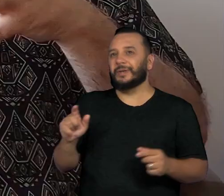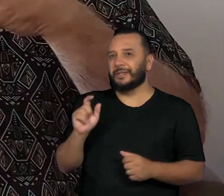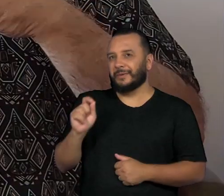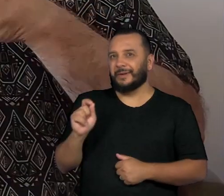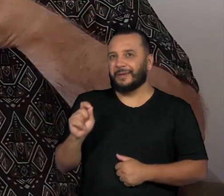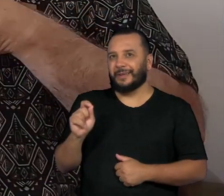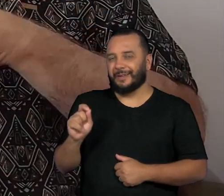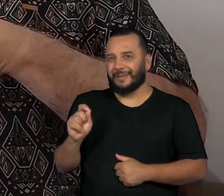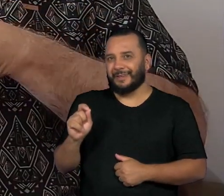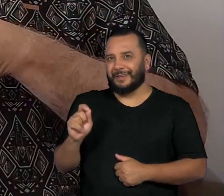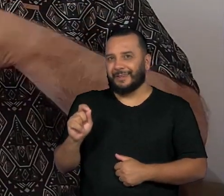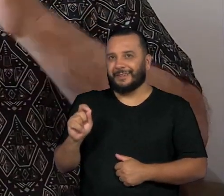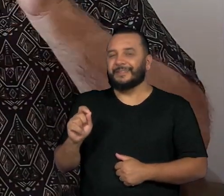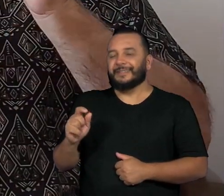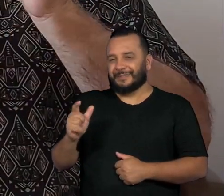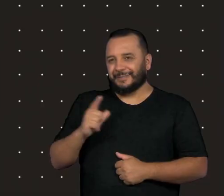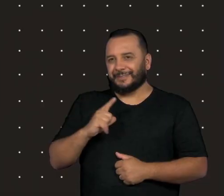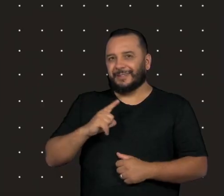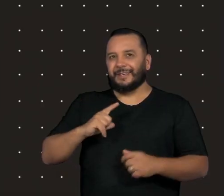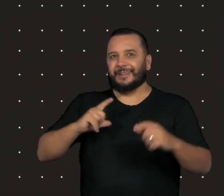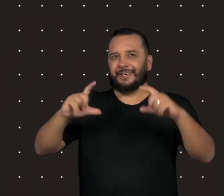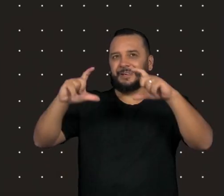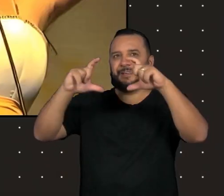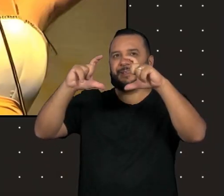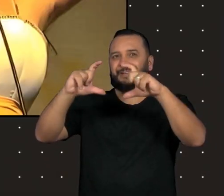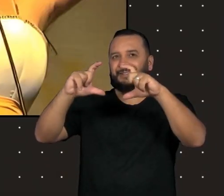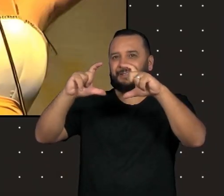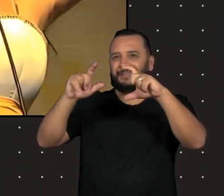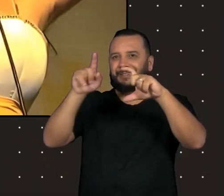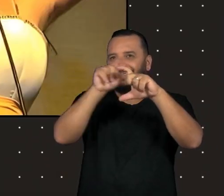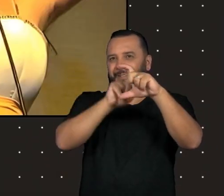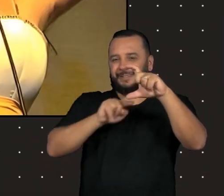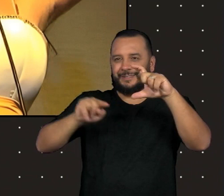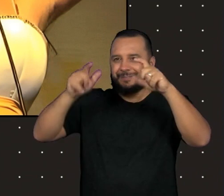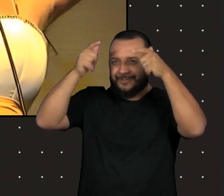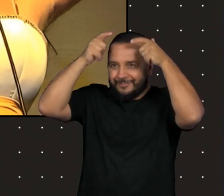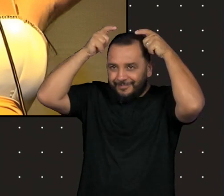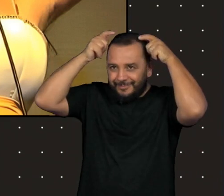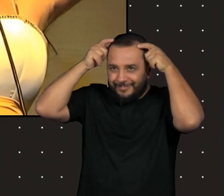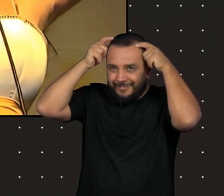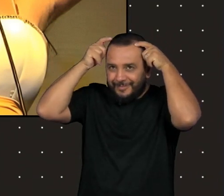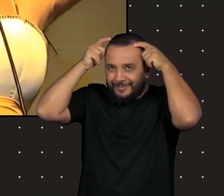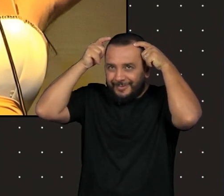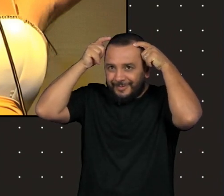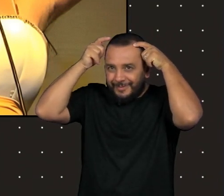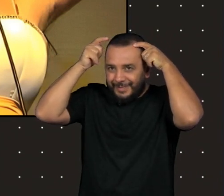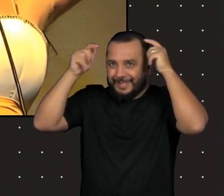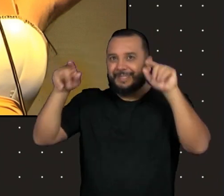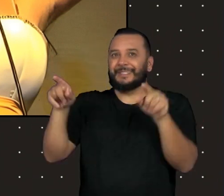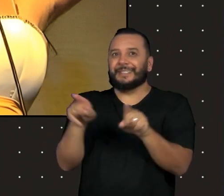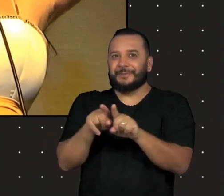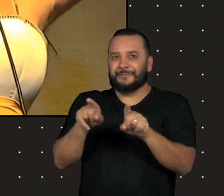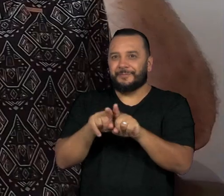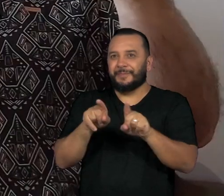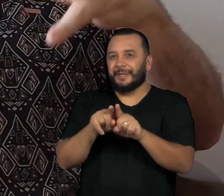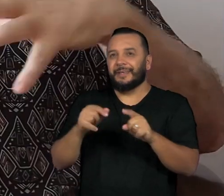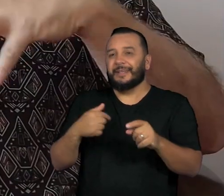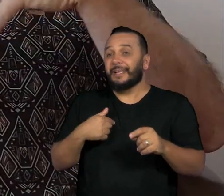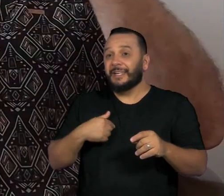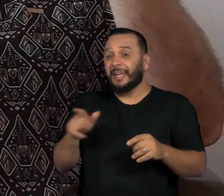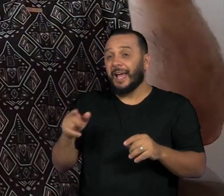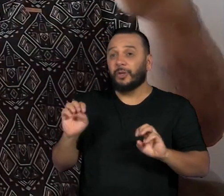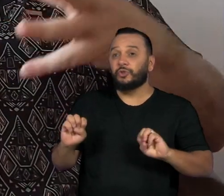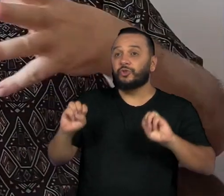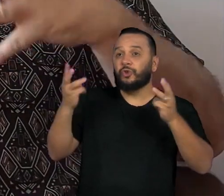como uma guirlanda de flores de papel crepom muito colorida, uma capa de retalhos colorida, que ela ia trocando